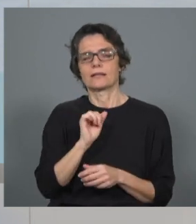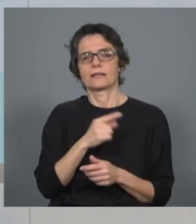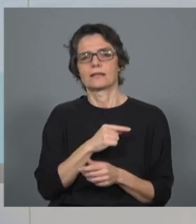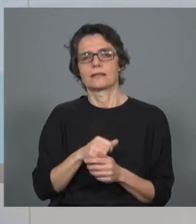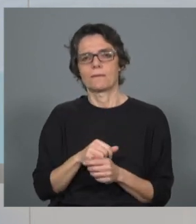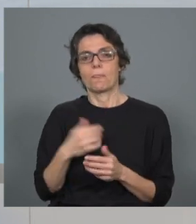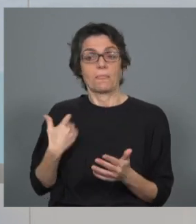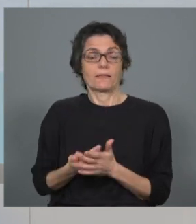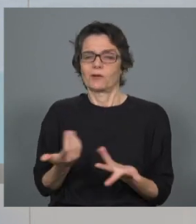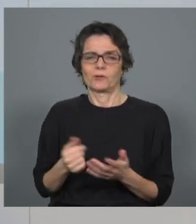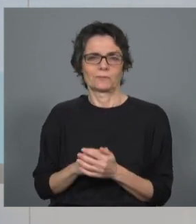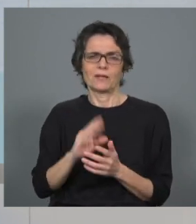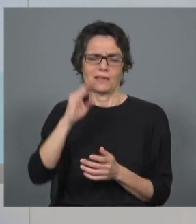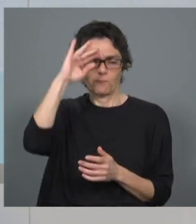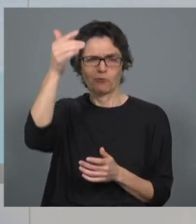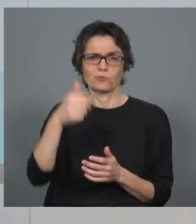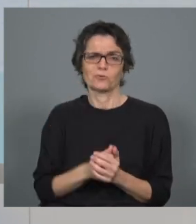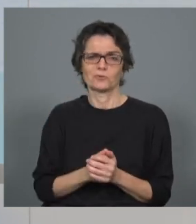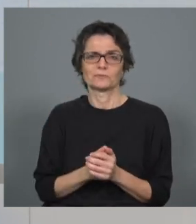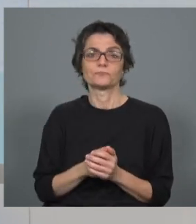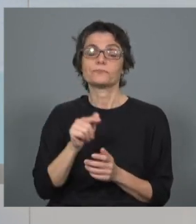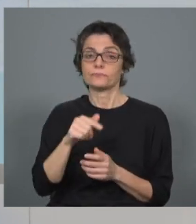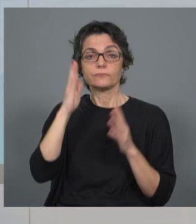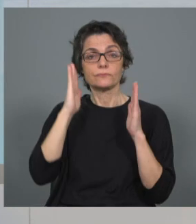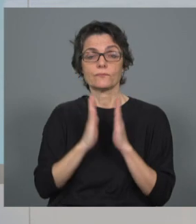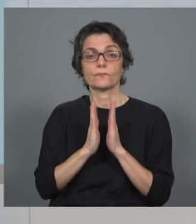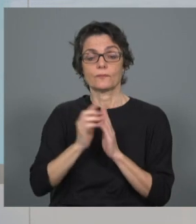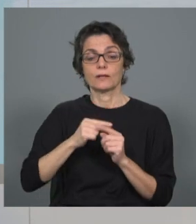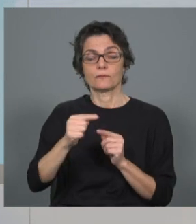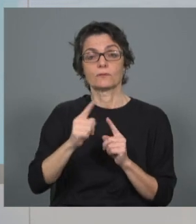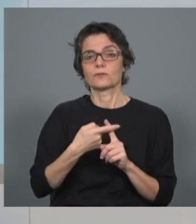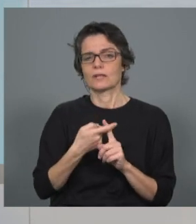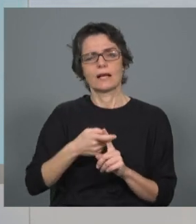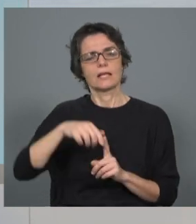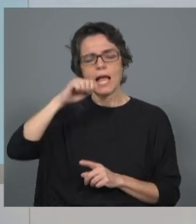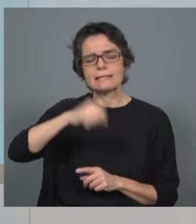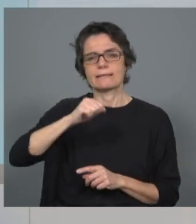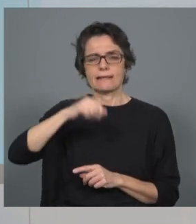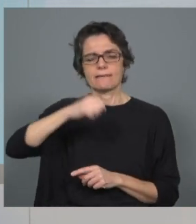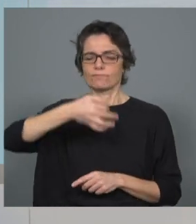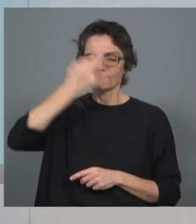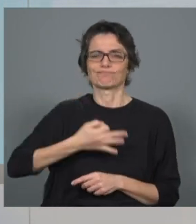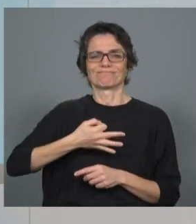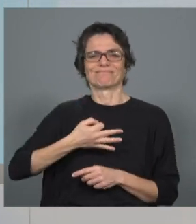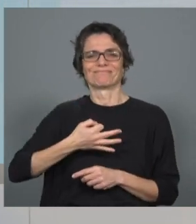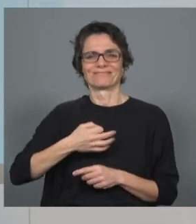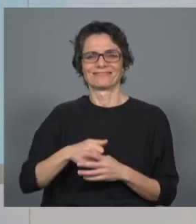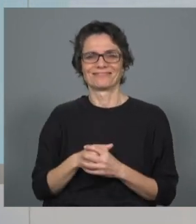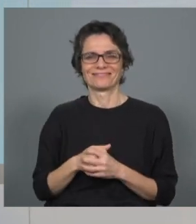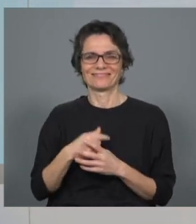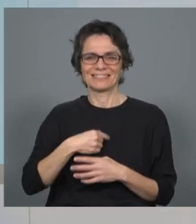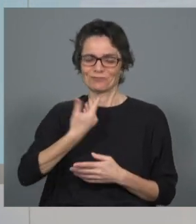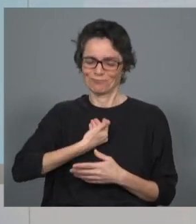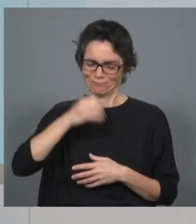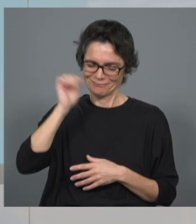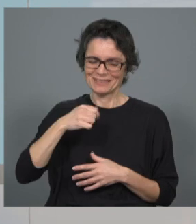os dias de hoje e sempre. Este ano farei votos perpétuos e este sim total é um sim final. É um sim para o